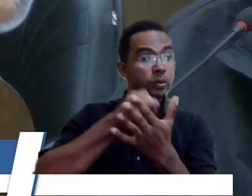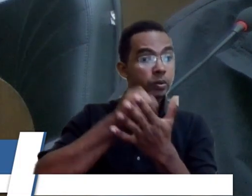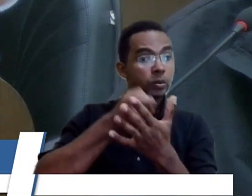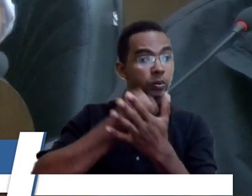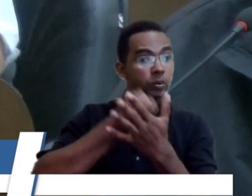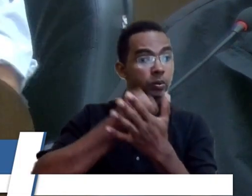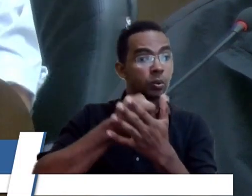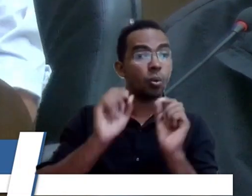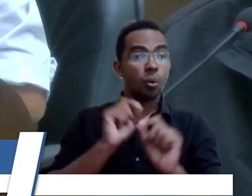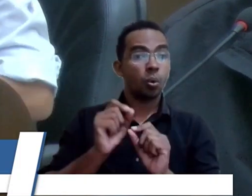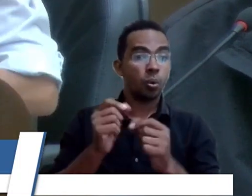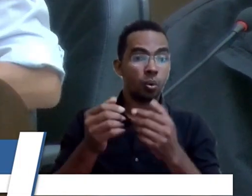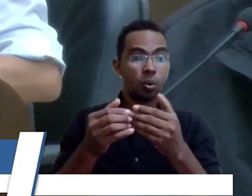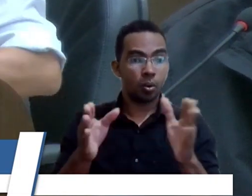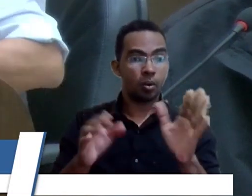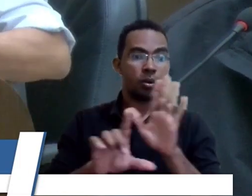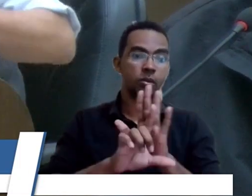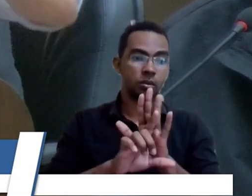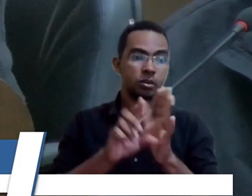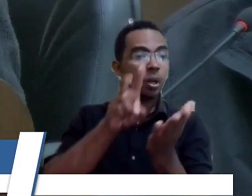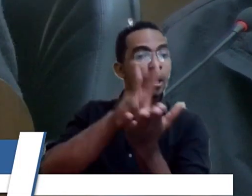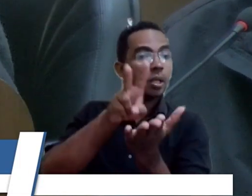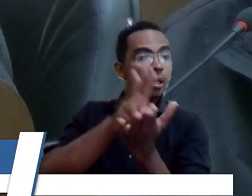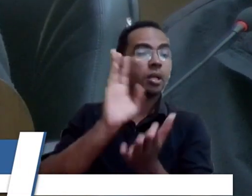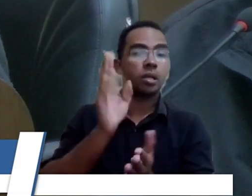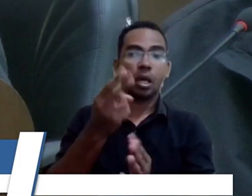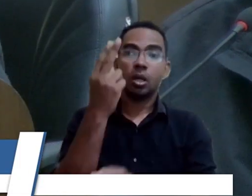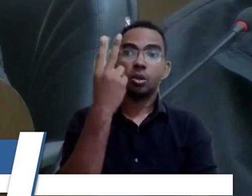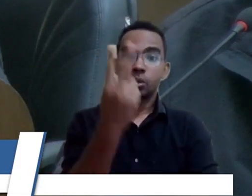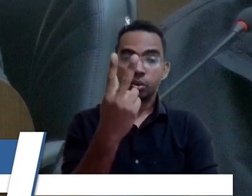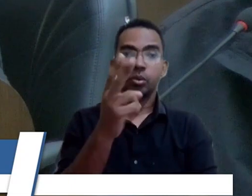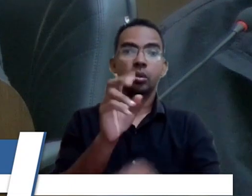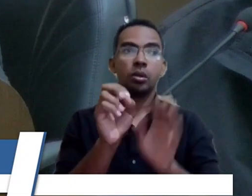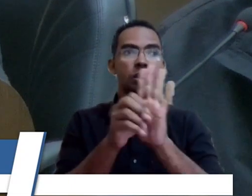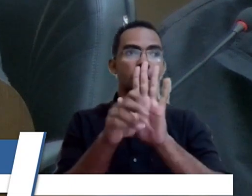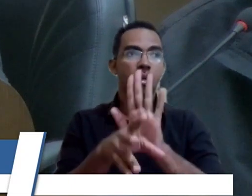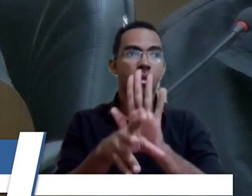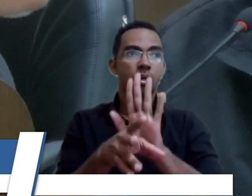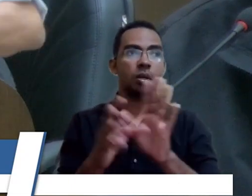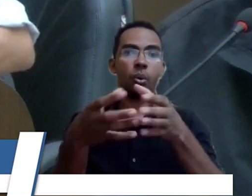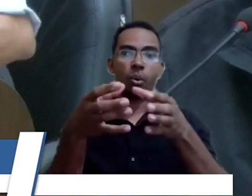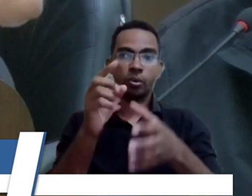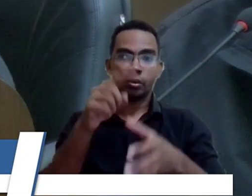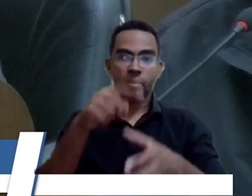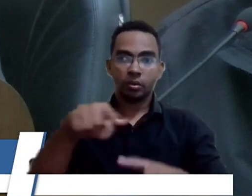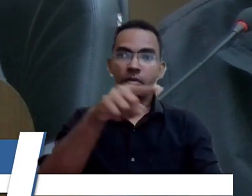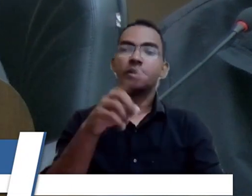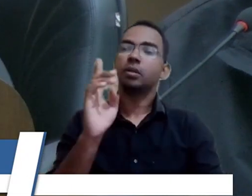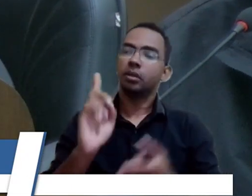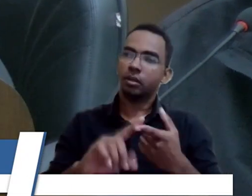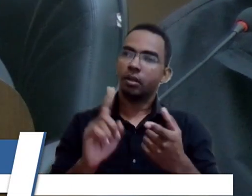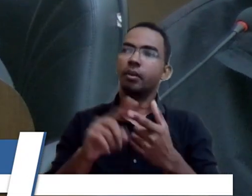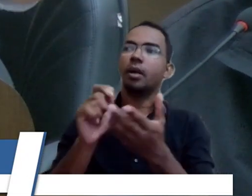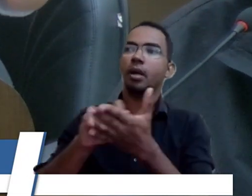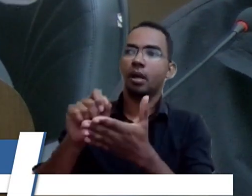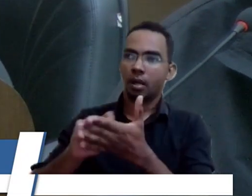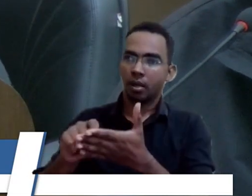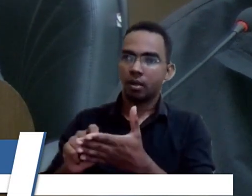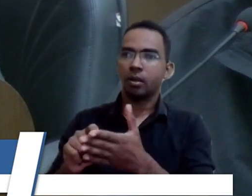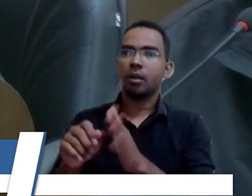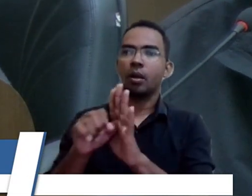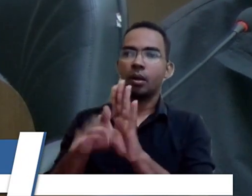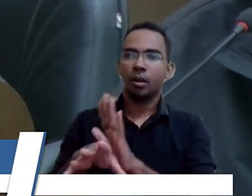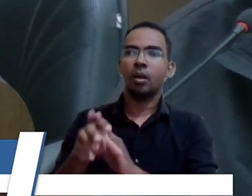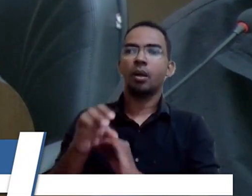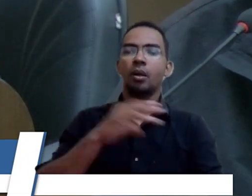leitos. Nós fizemos duas representações através da comissão, que você, inclusive, assinou. Nós mandamos para o Ministério Público Estadual